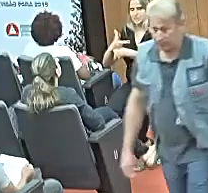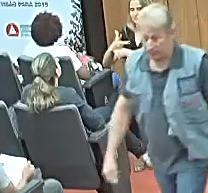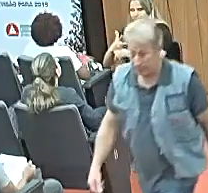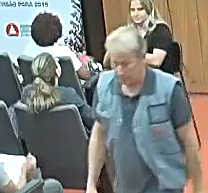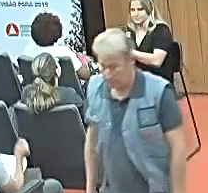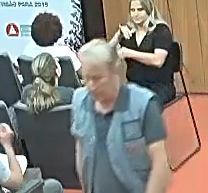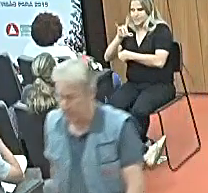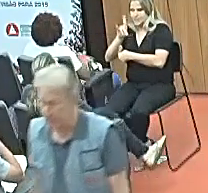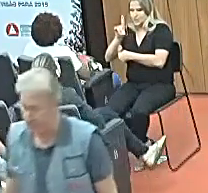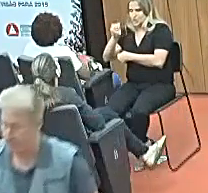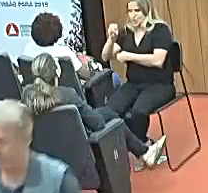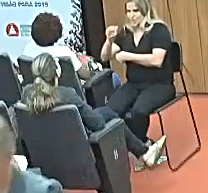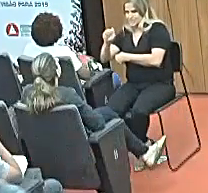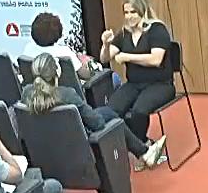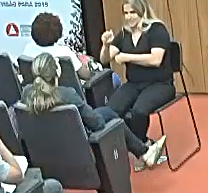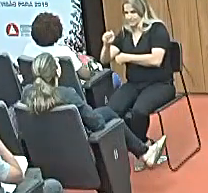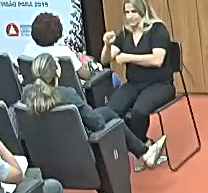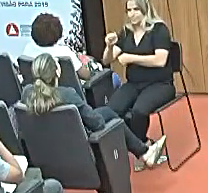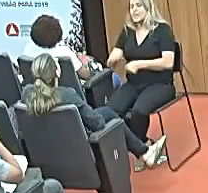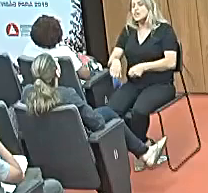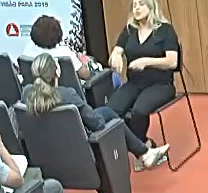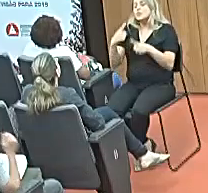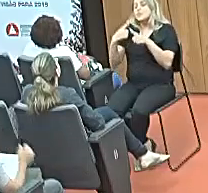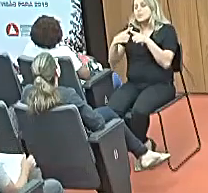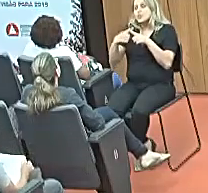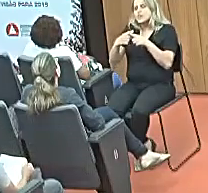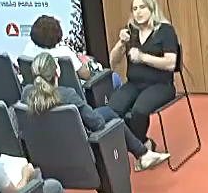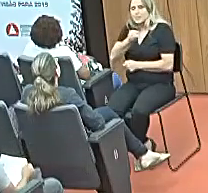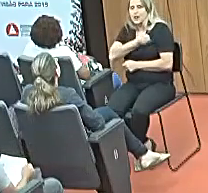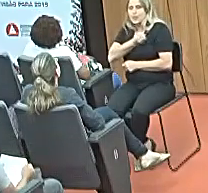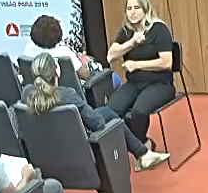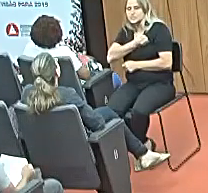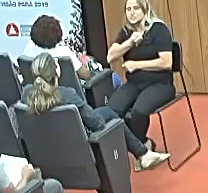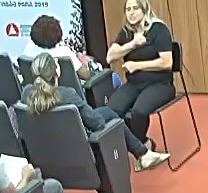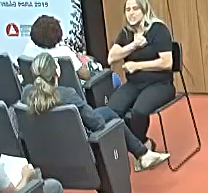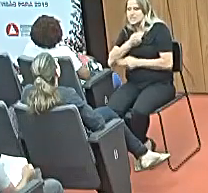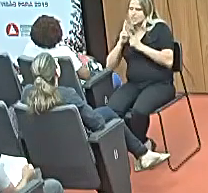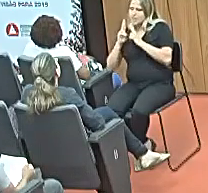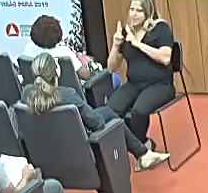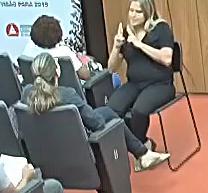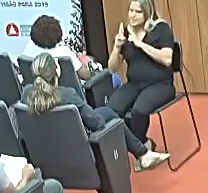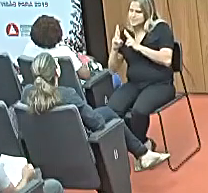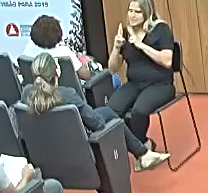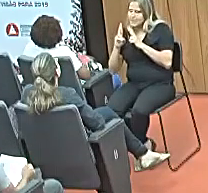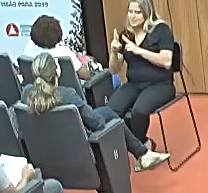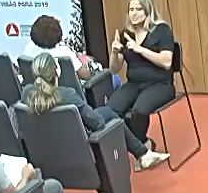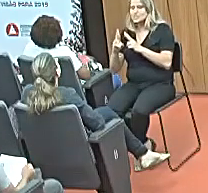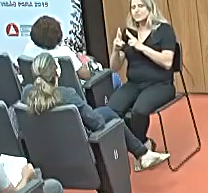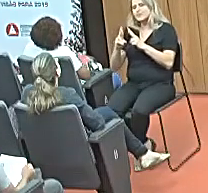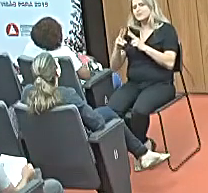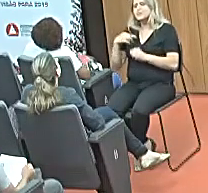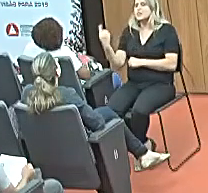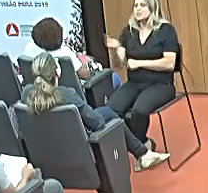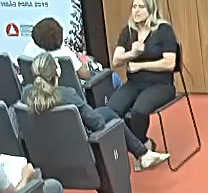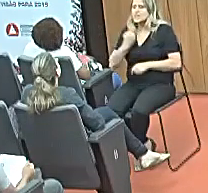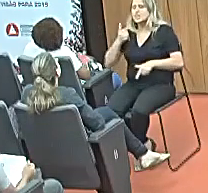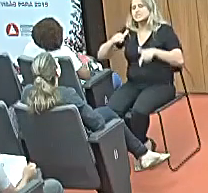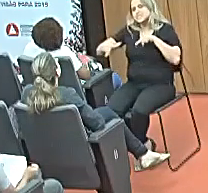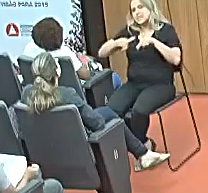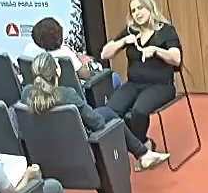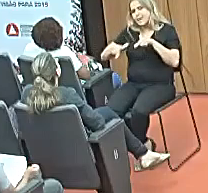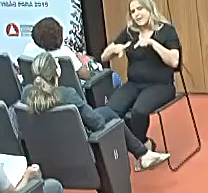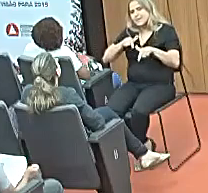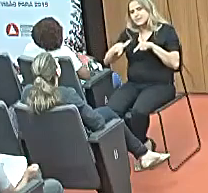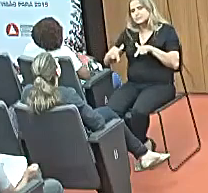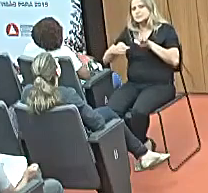número hoje representativo da sociedade que é o número hoje que a gente trabalha para que faça valer